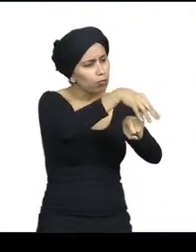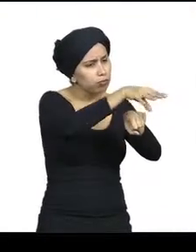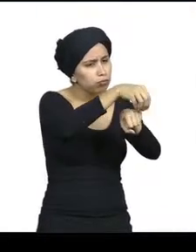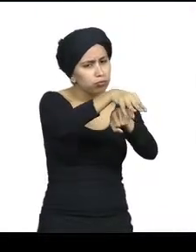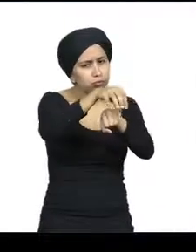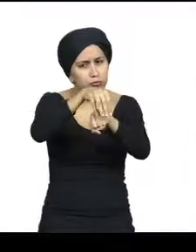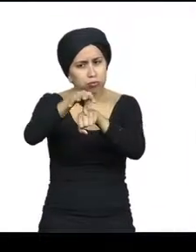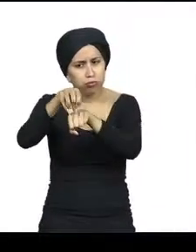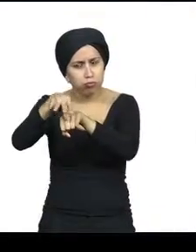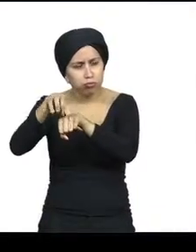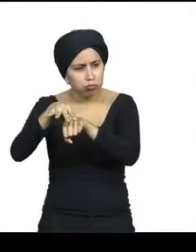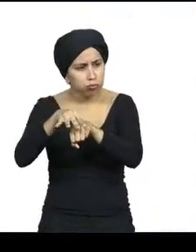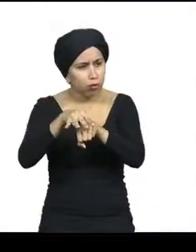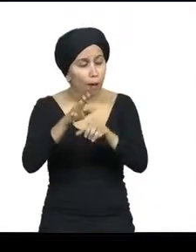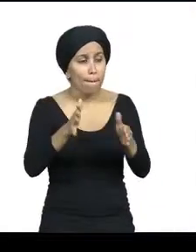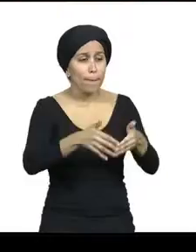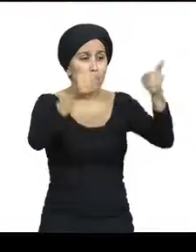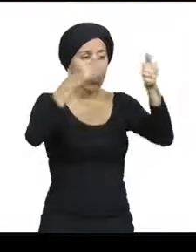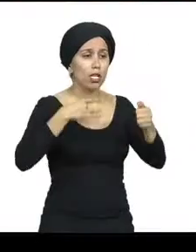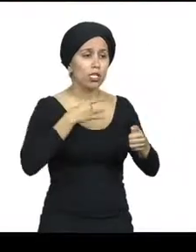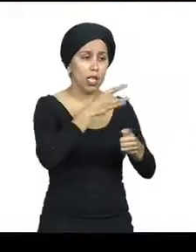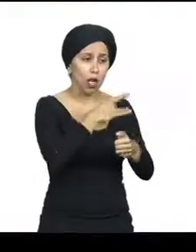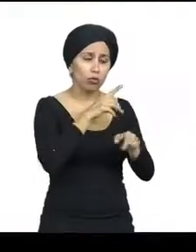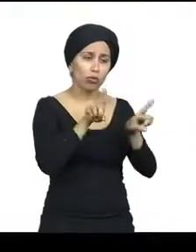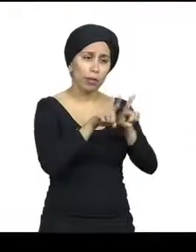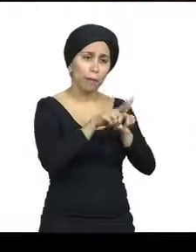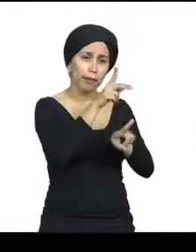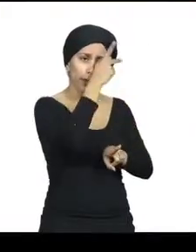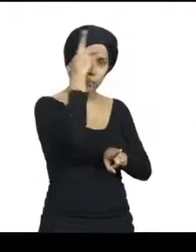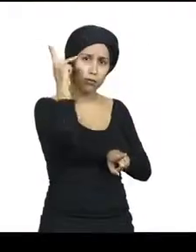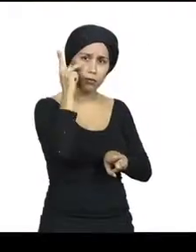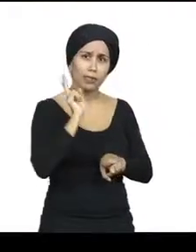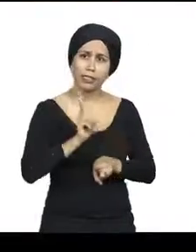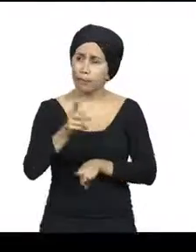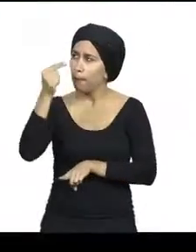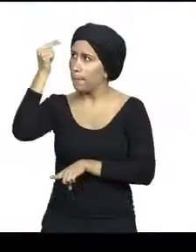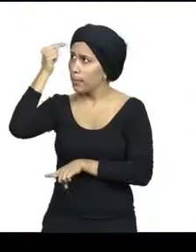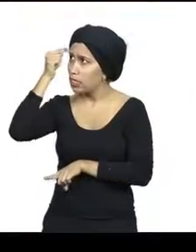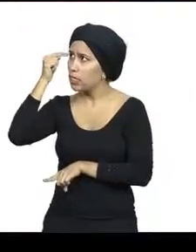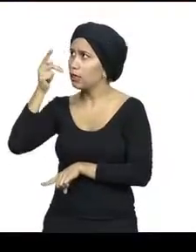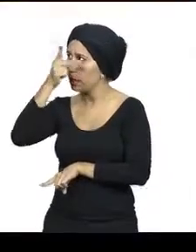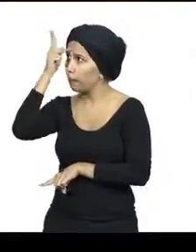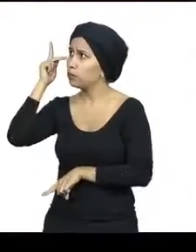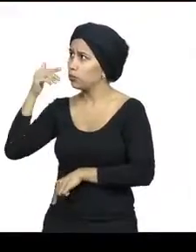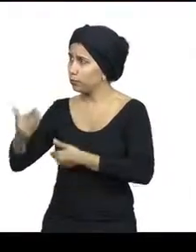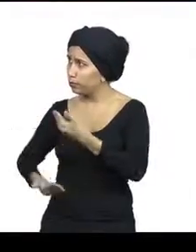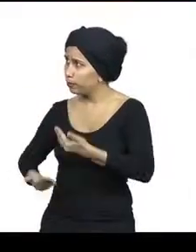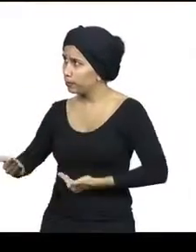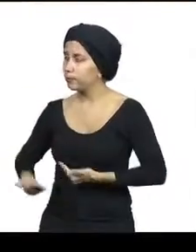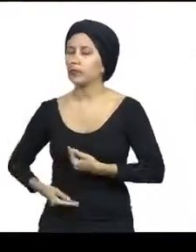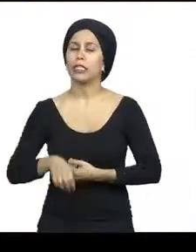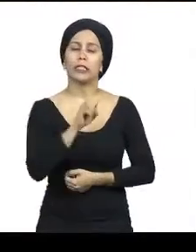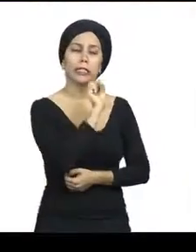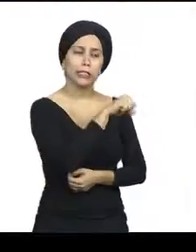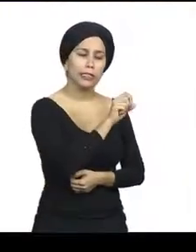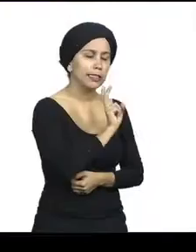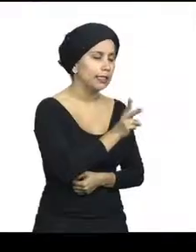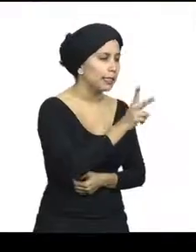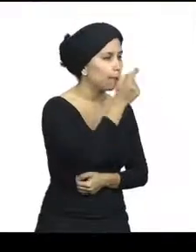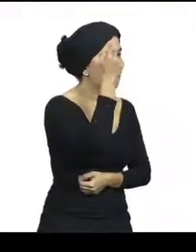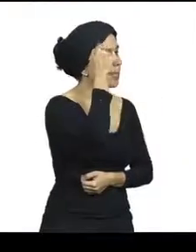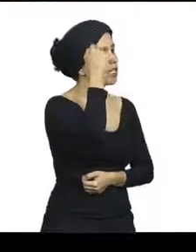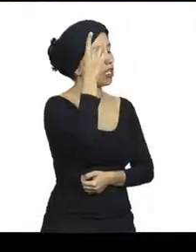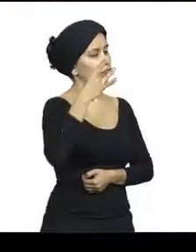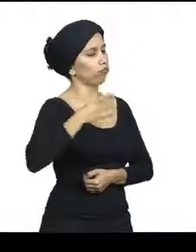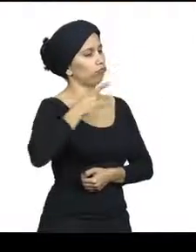e da integridade física do trabalhador. E sempre pensando no trabalhador. Devemos sempre pensar no trabalhador, protegendo